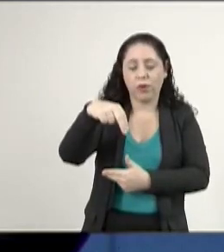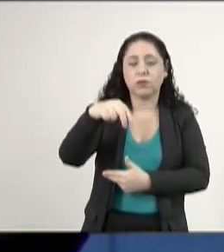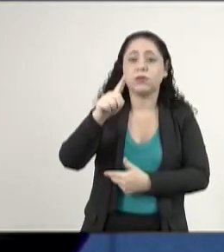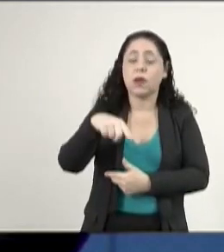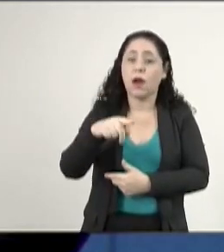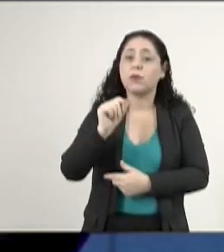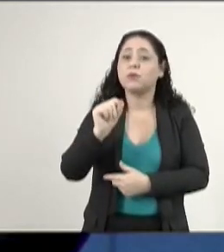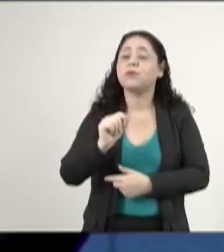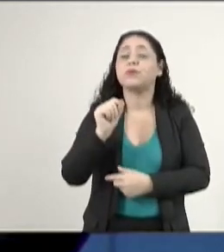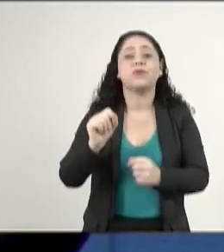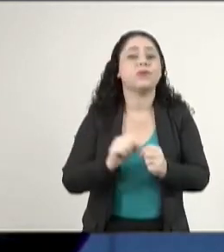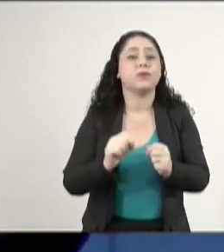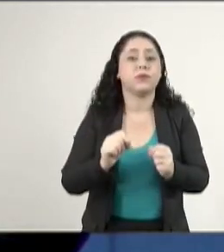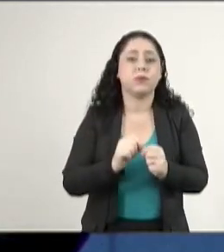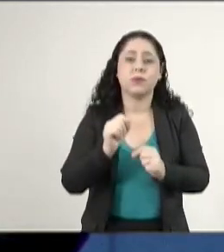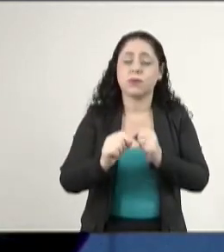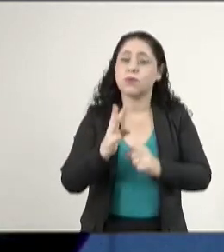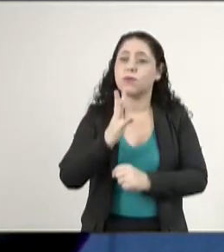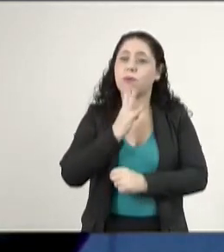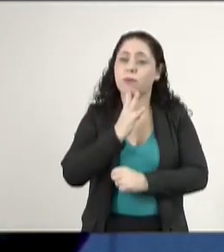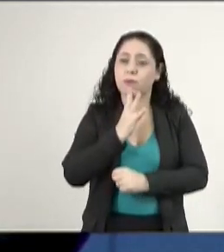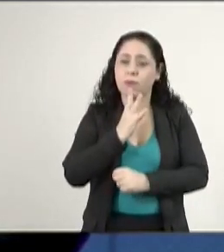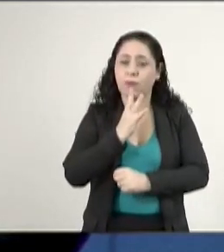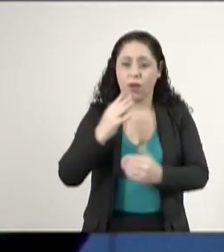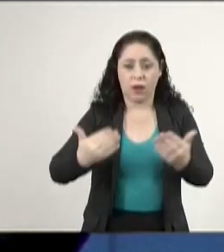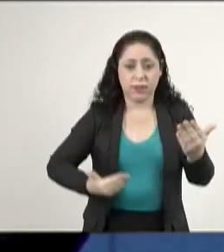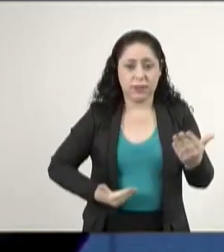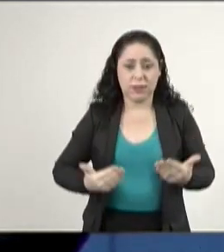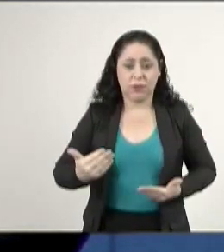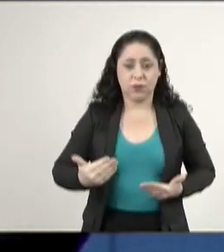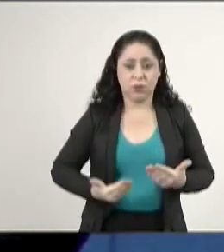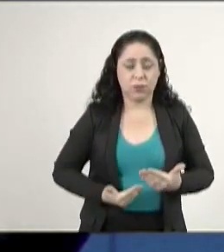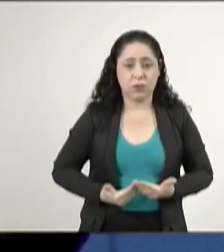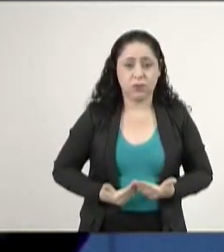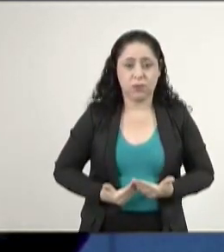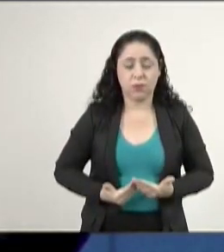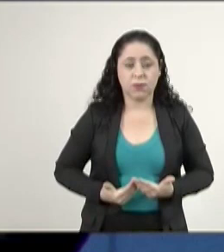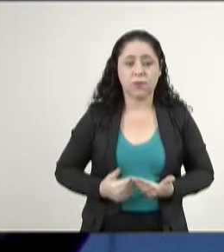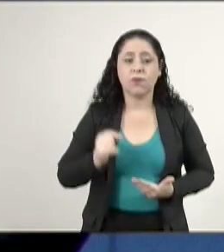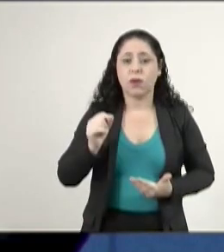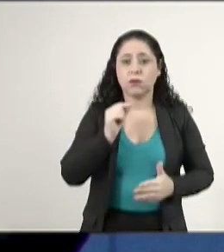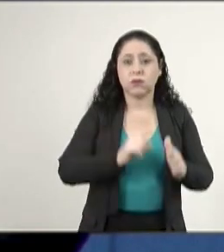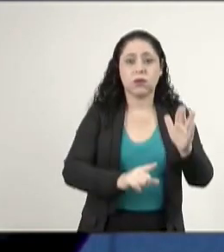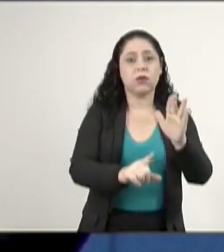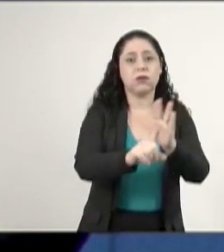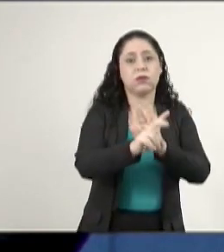A fim de que seja dado conhecimento aos servidores do teor da Lei